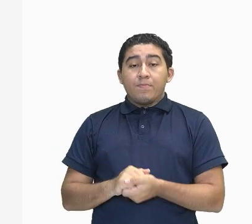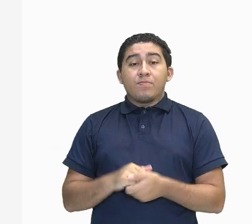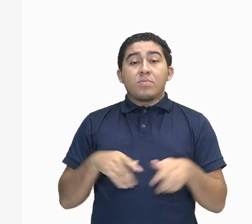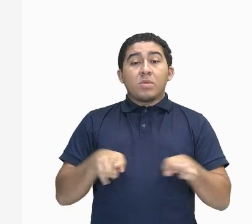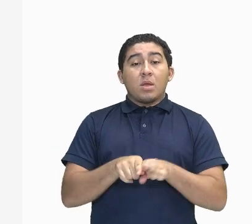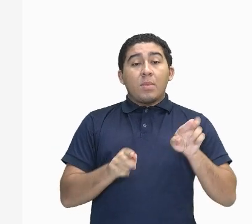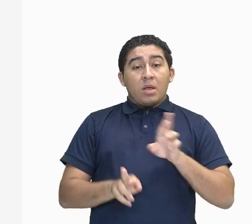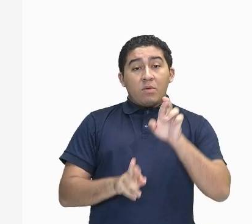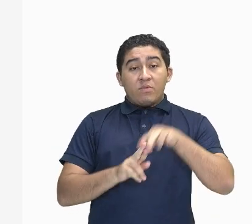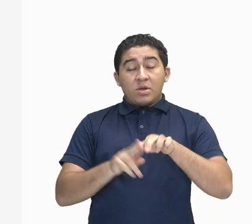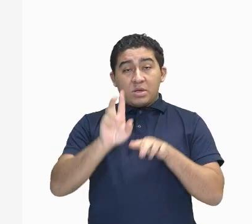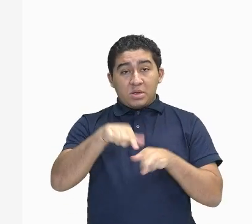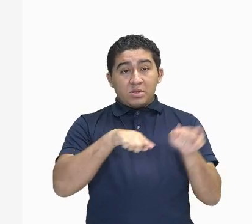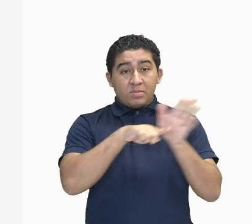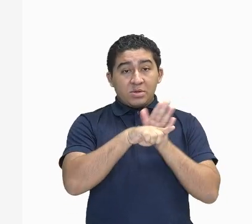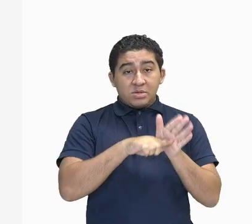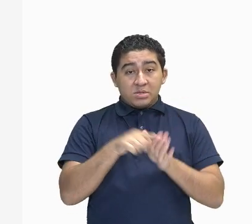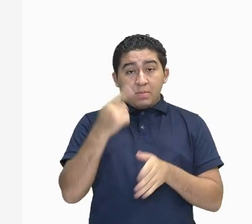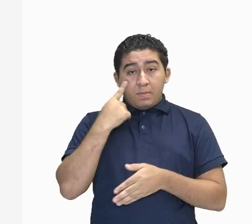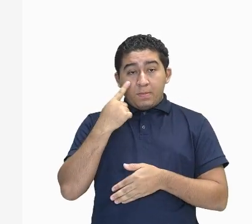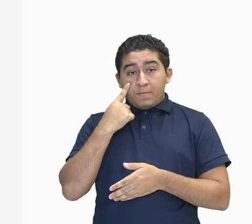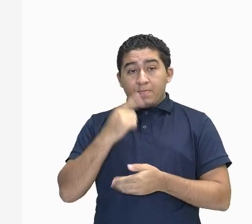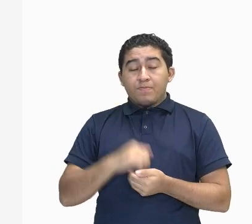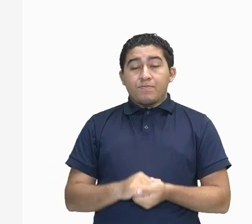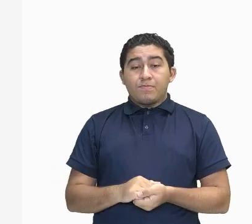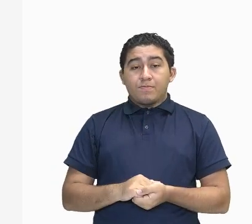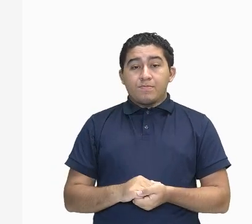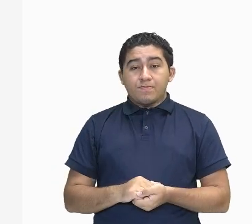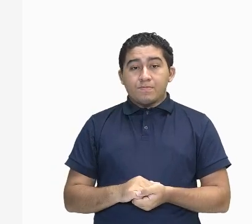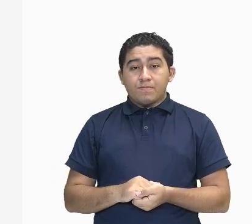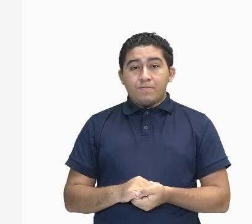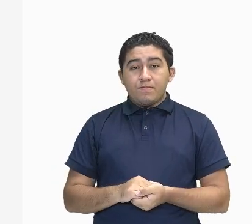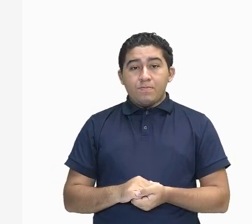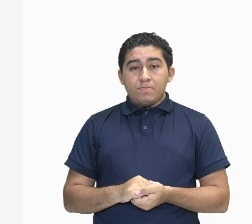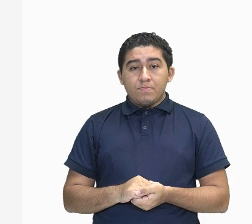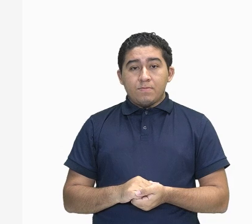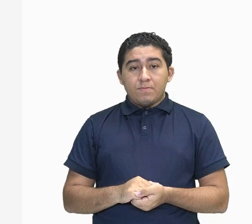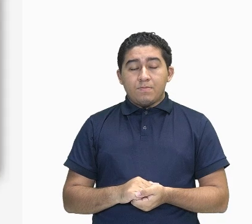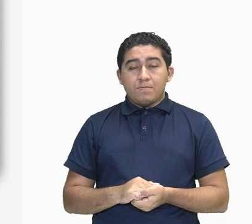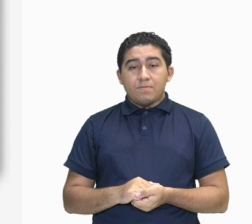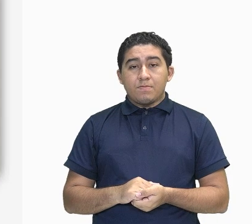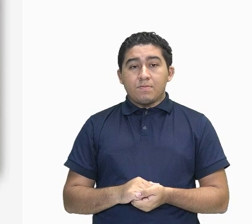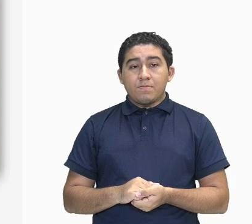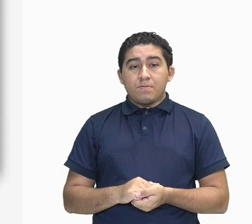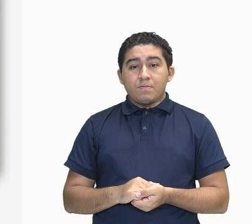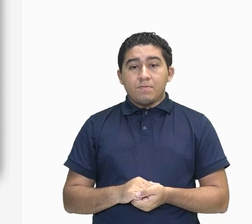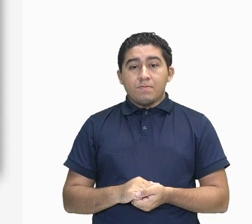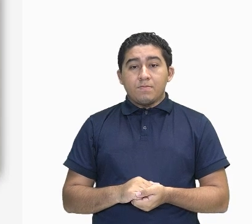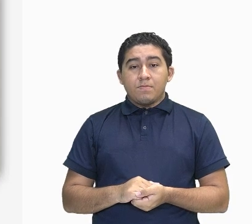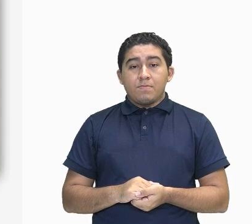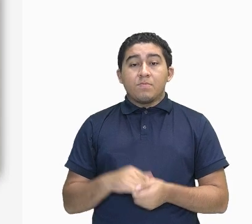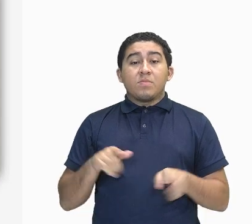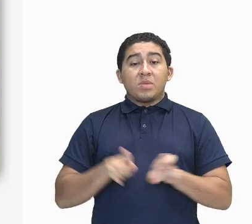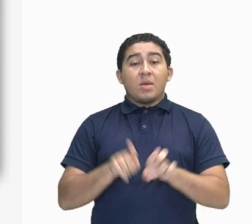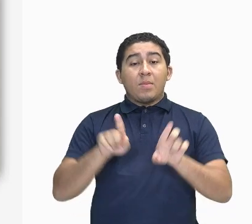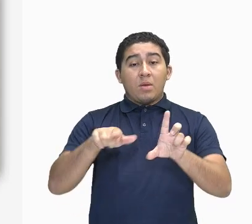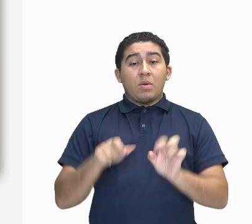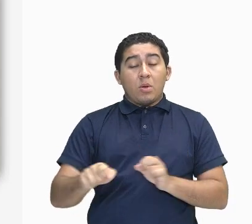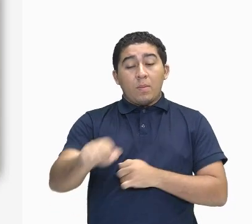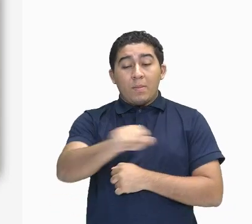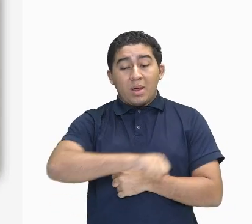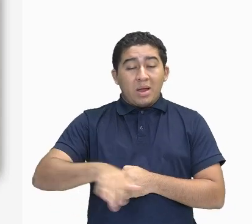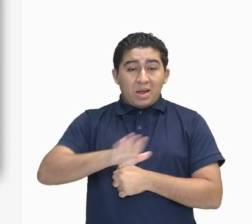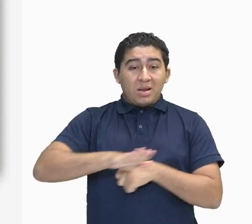censo agropecuário de 2017, o IBGE coloca para a gente que a agricultura familiar ocupa uma área de